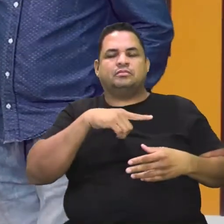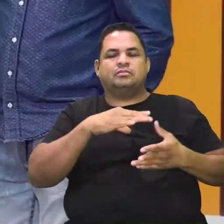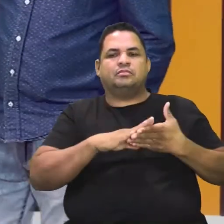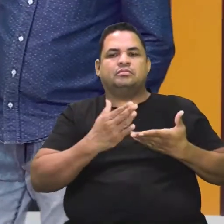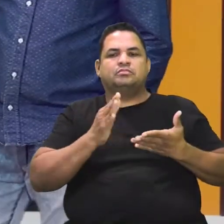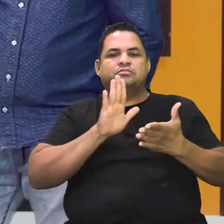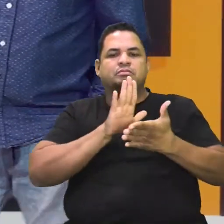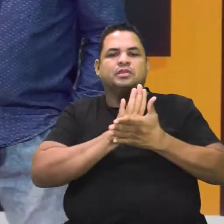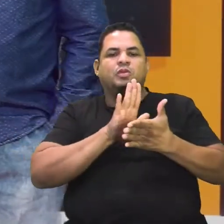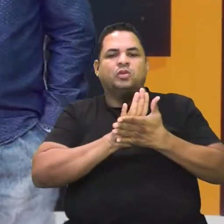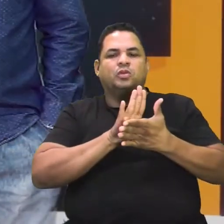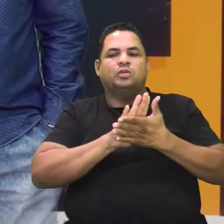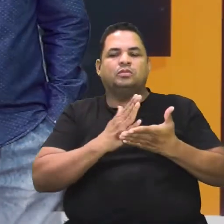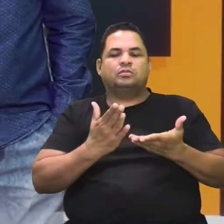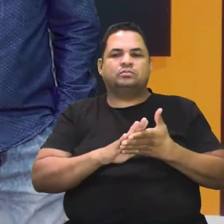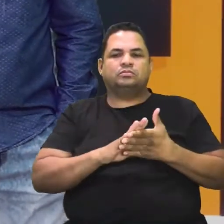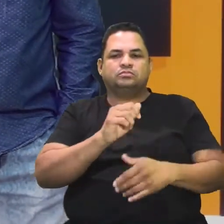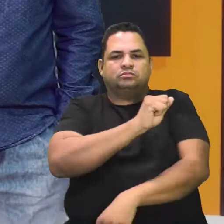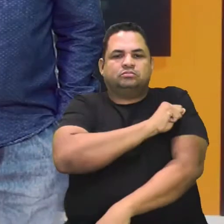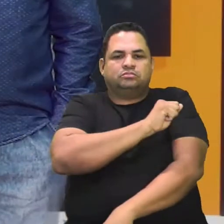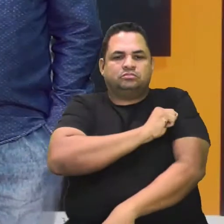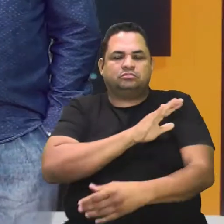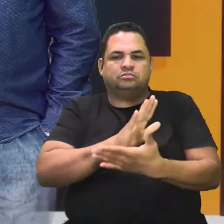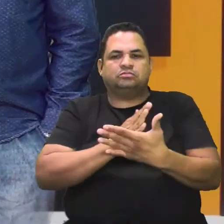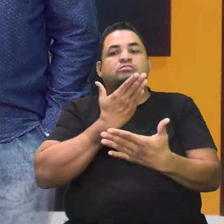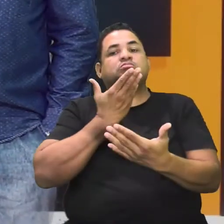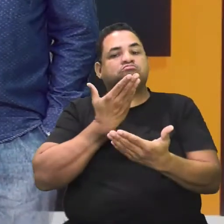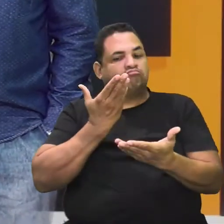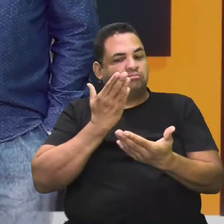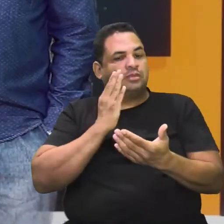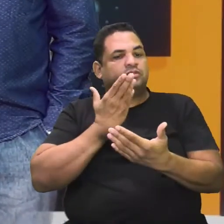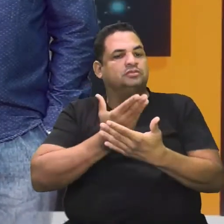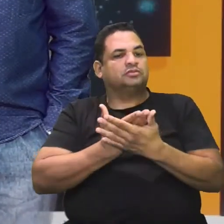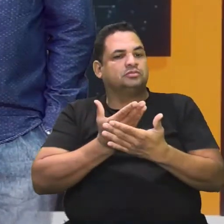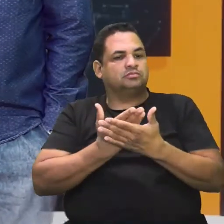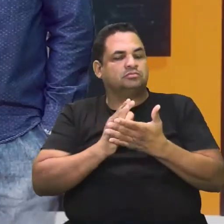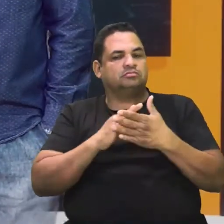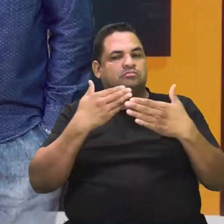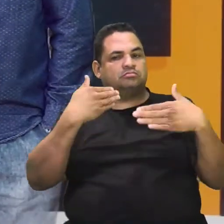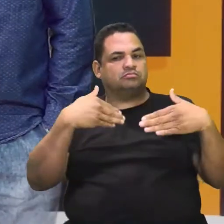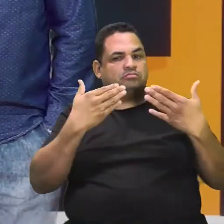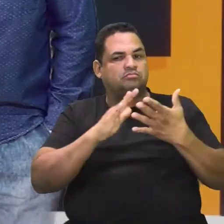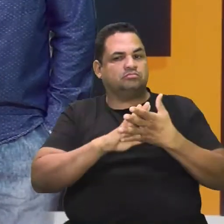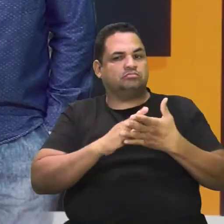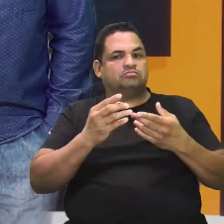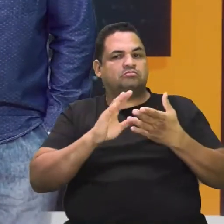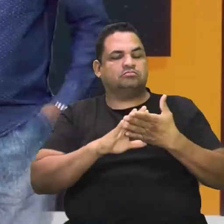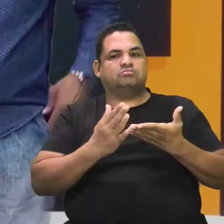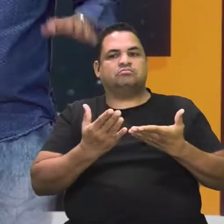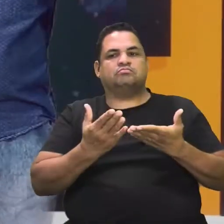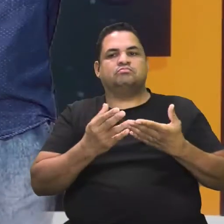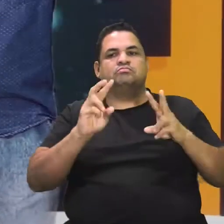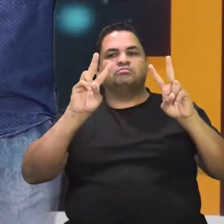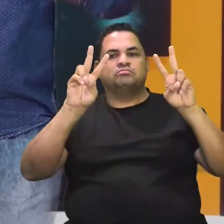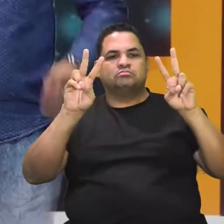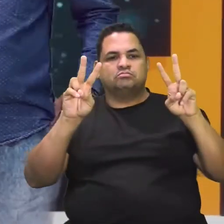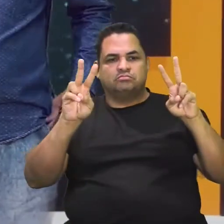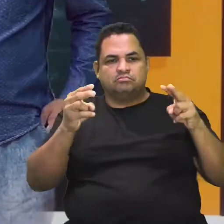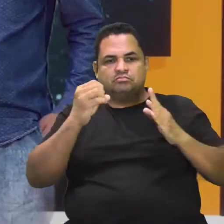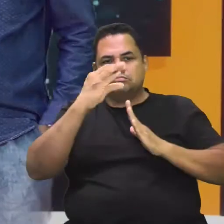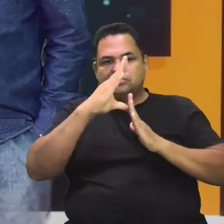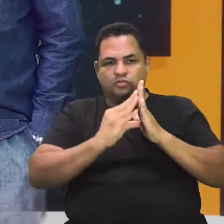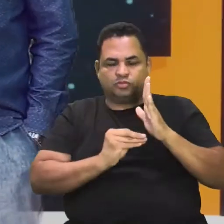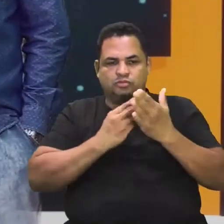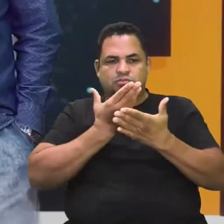para colar ali, quer dizer, é um aluno que está estudando esse assunto para a prova, é matéria que ele está estudando, ele colocou lá para lembrar, para ficar